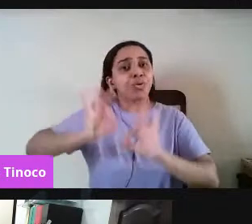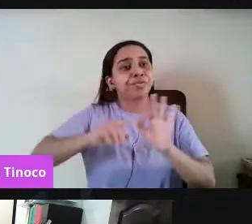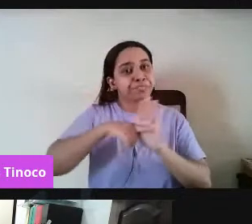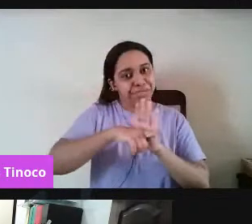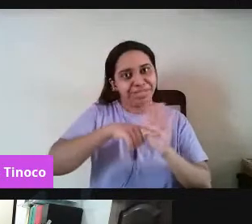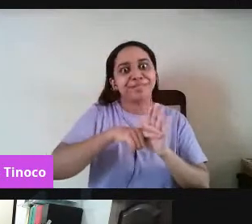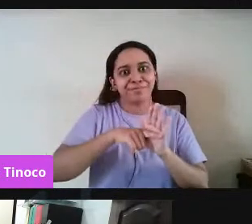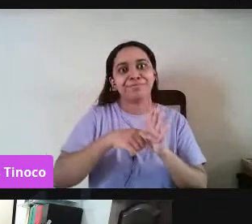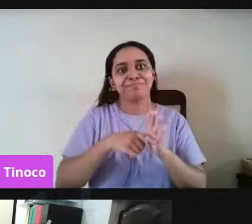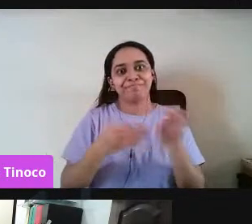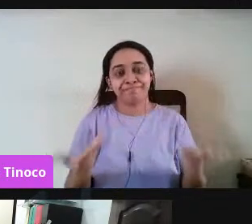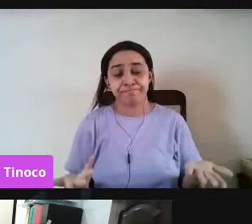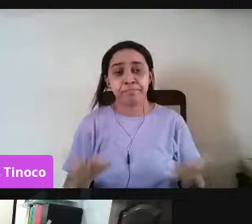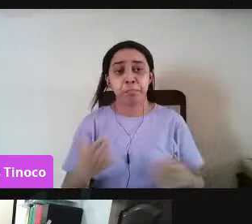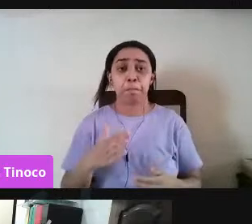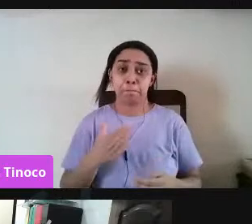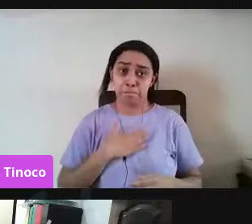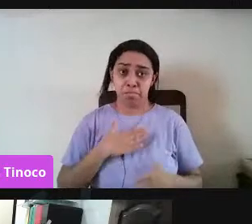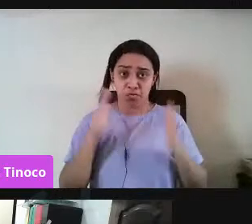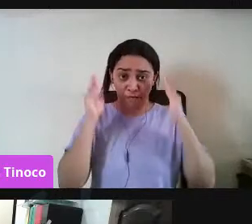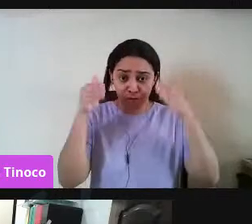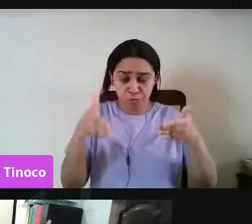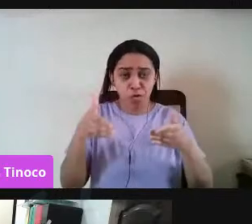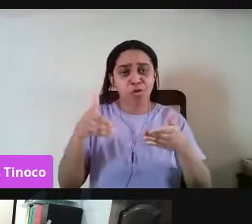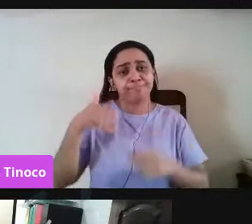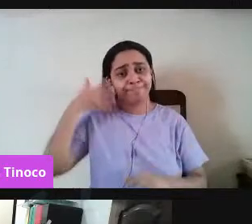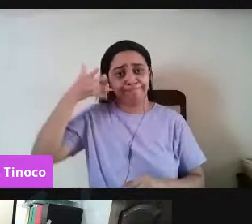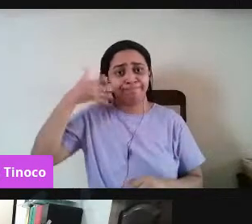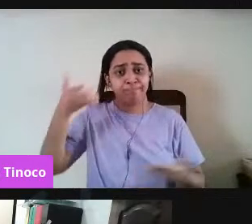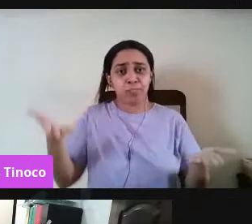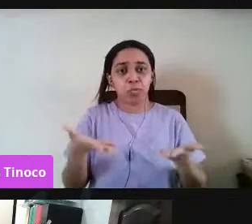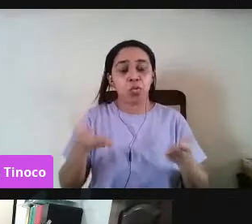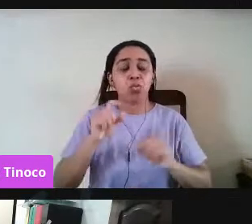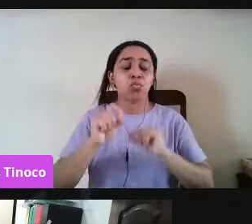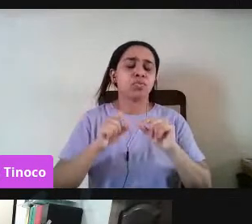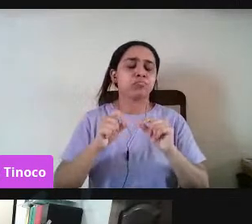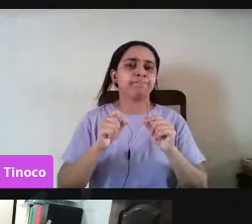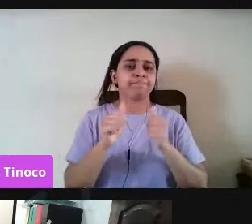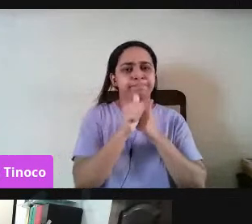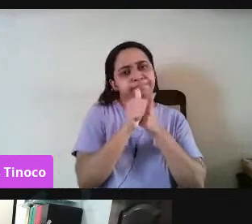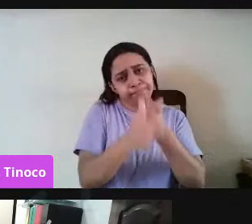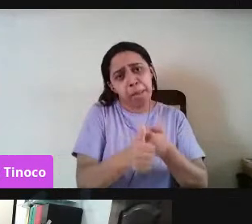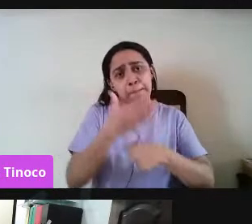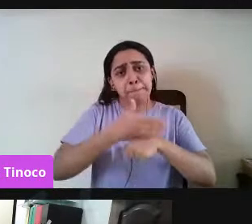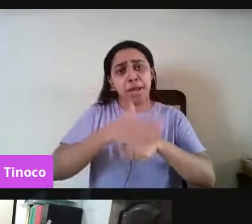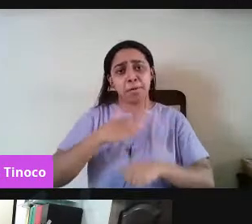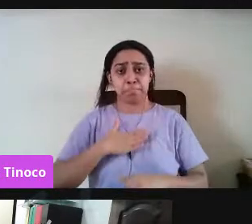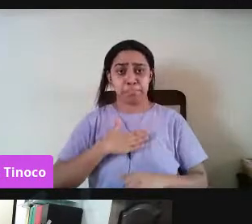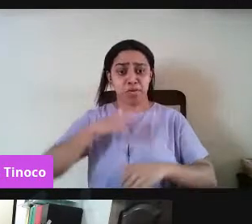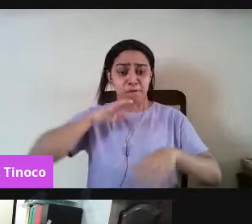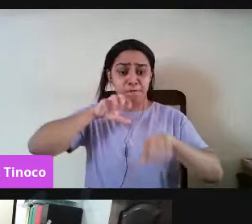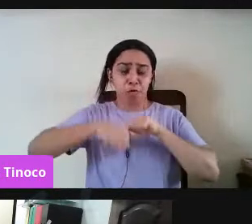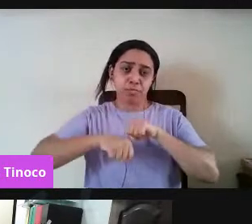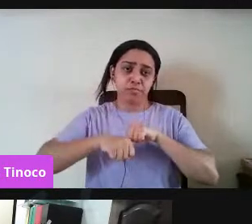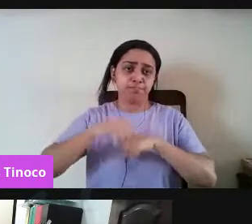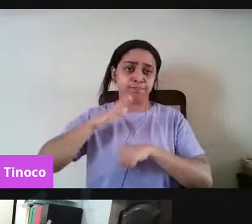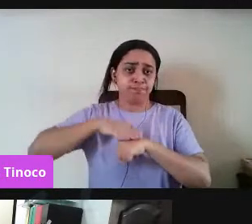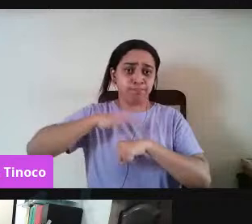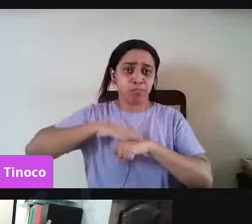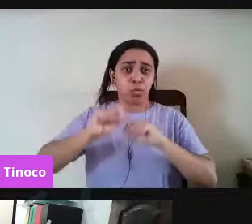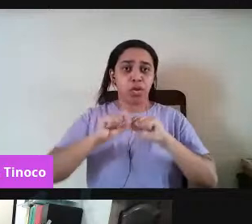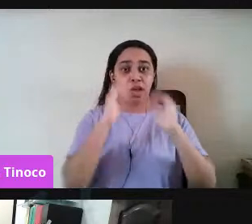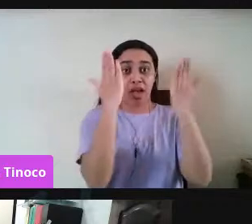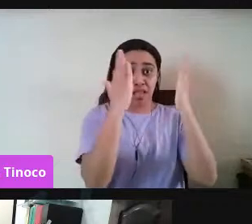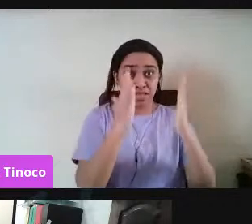né? Então, meu enfoque para a fala de hoje segue uma prática de minha formação. Está centrada em análise de